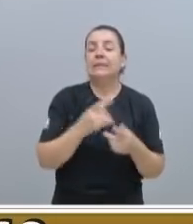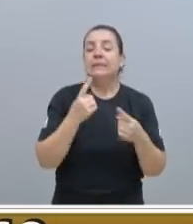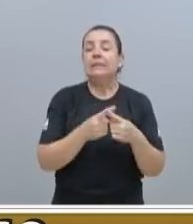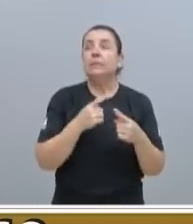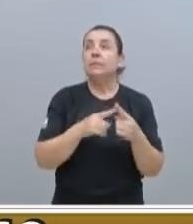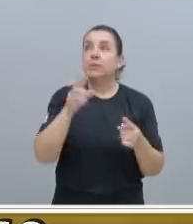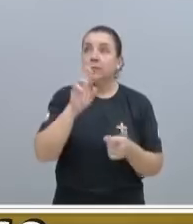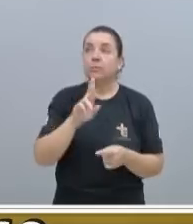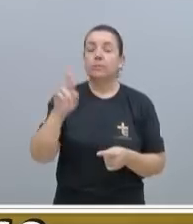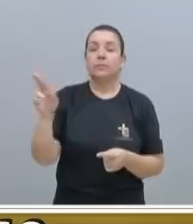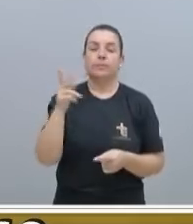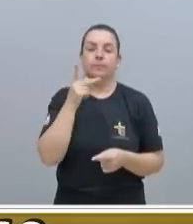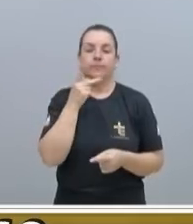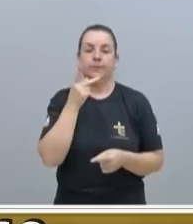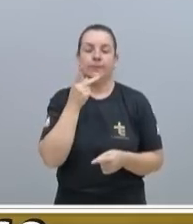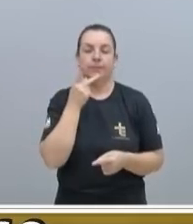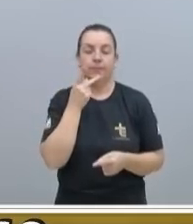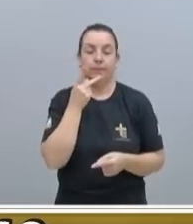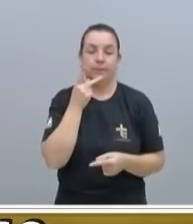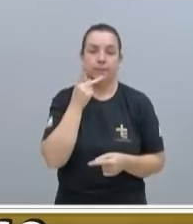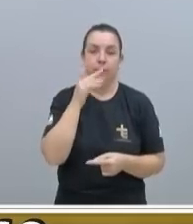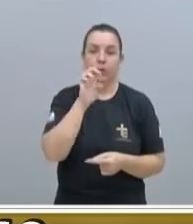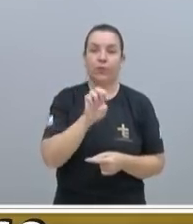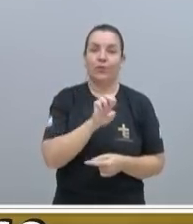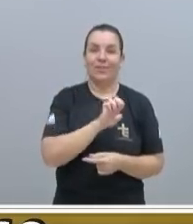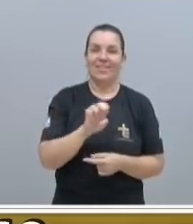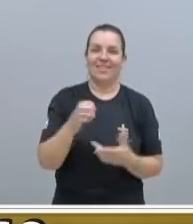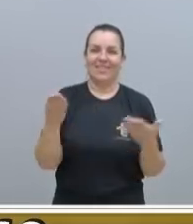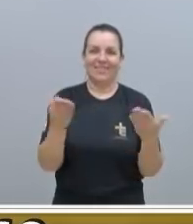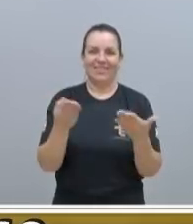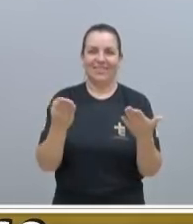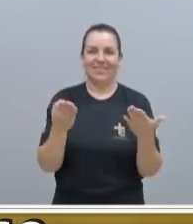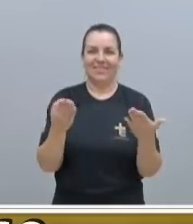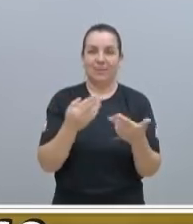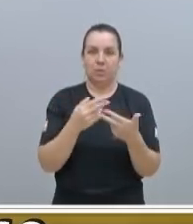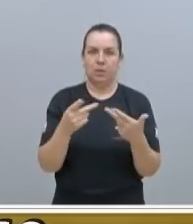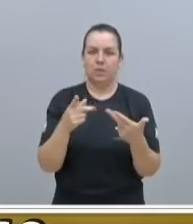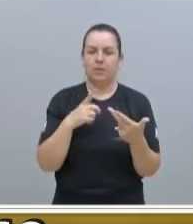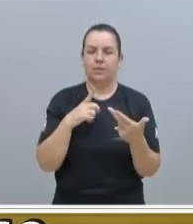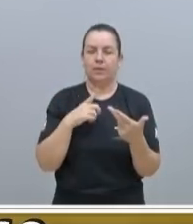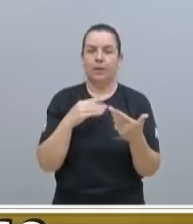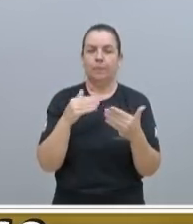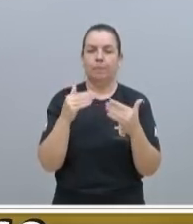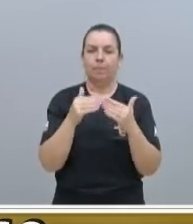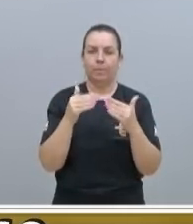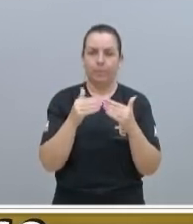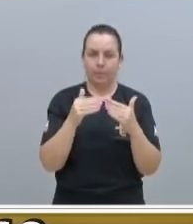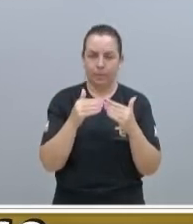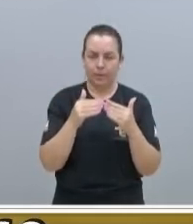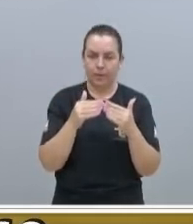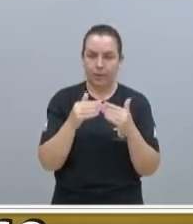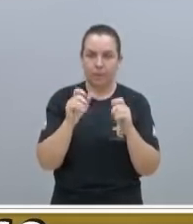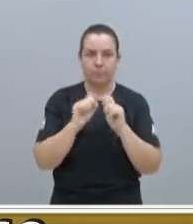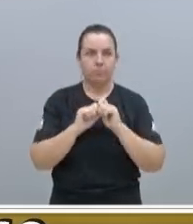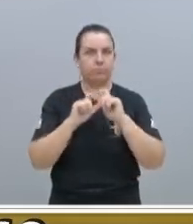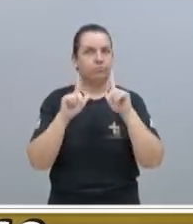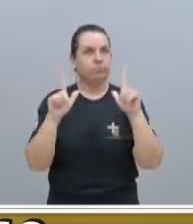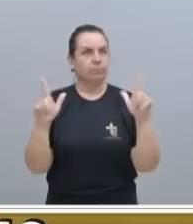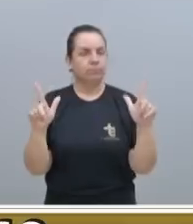está falando no evangelho de hoje algo que tem muito a despertar